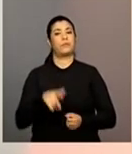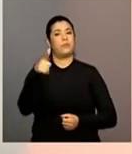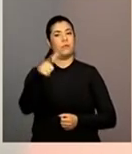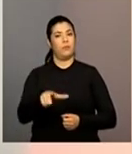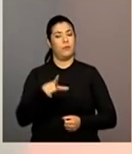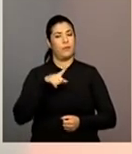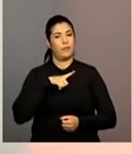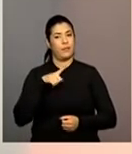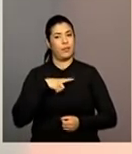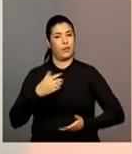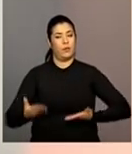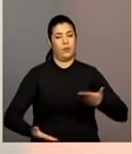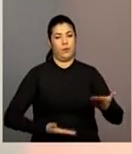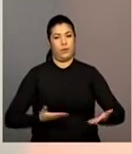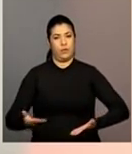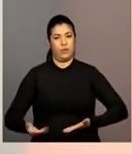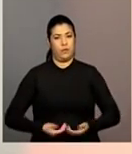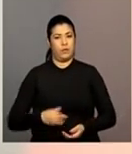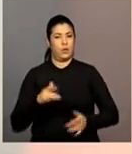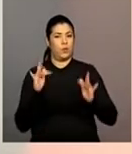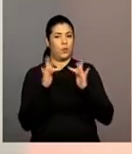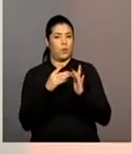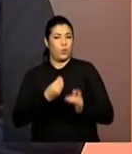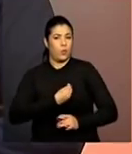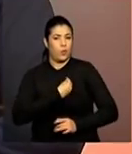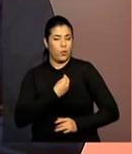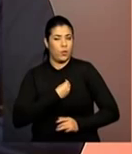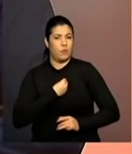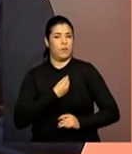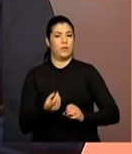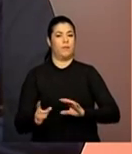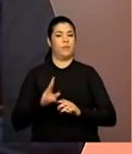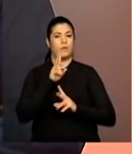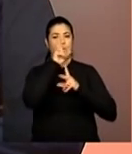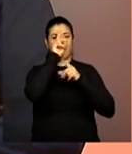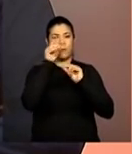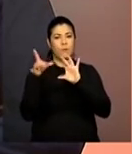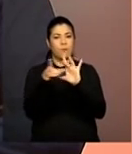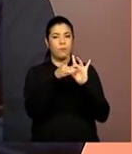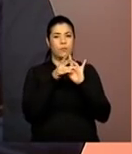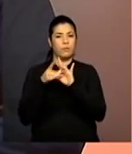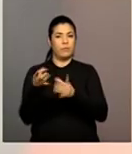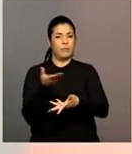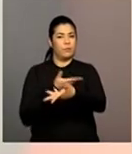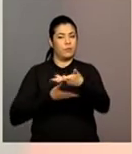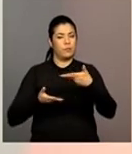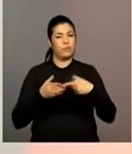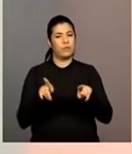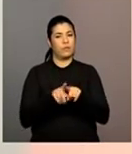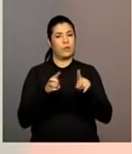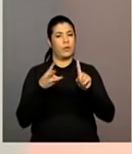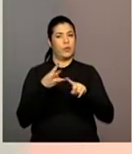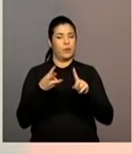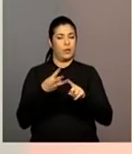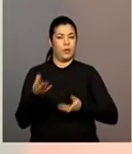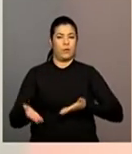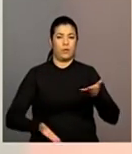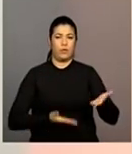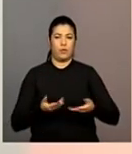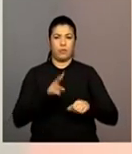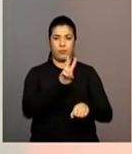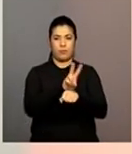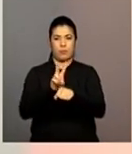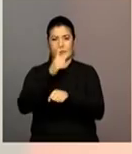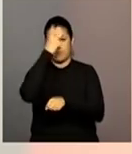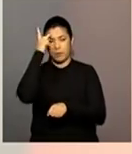gente tem o serviço de convivência e fortalecimento de vínculos e o serviço de proteção básica e no domicílio para pessoas com deficiência